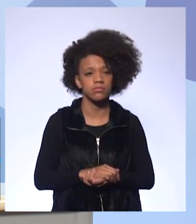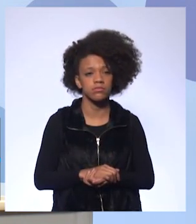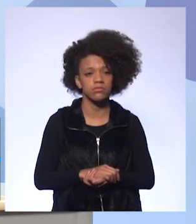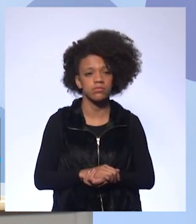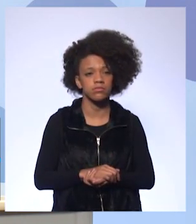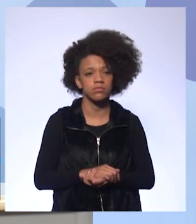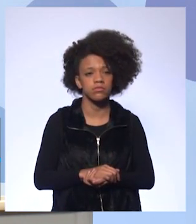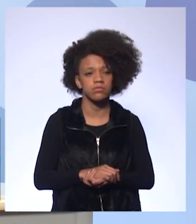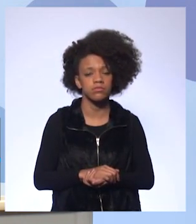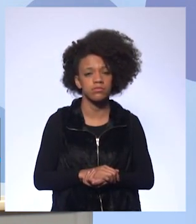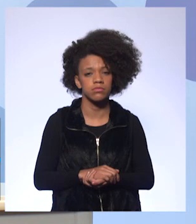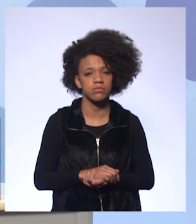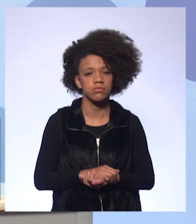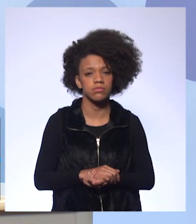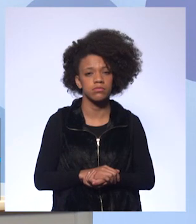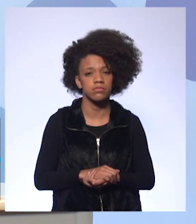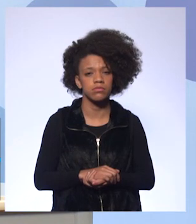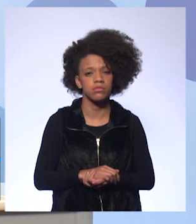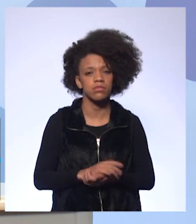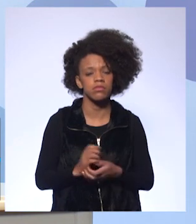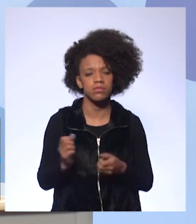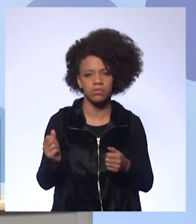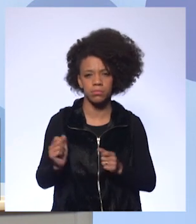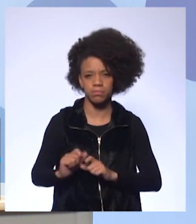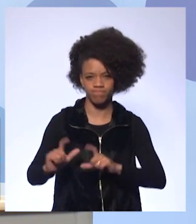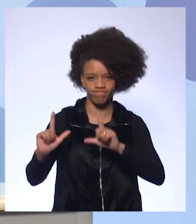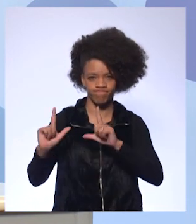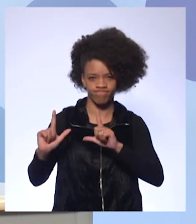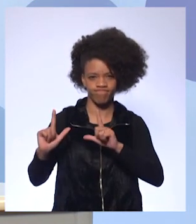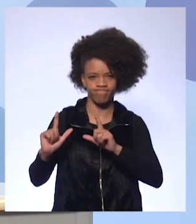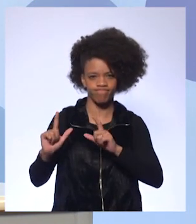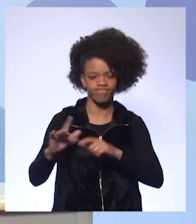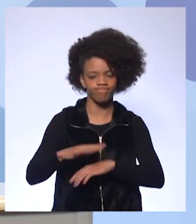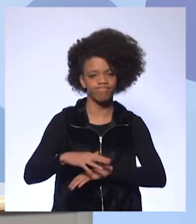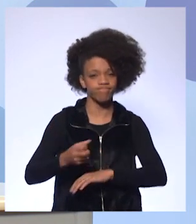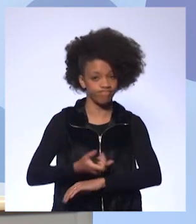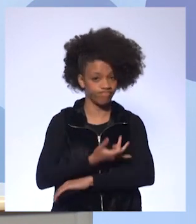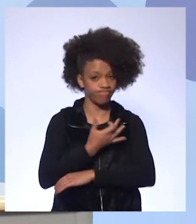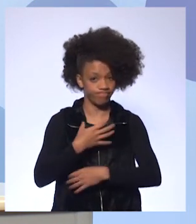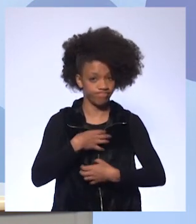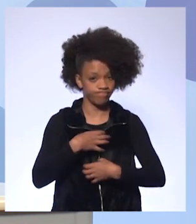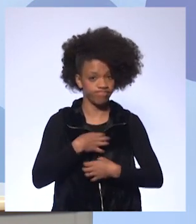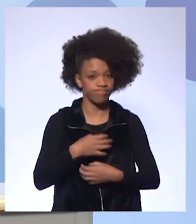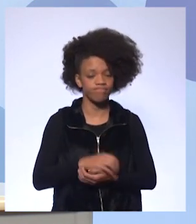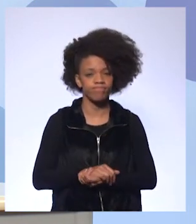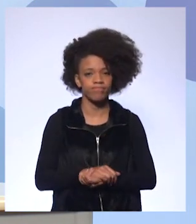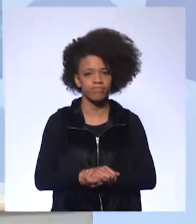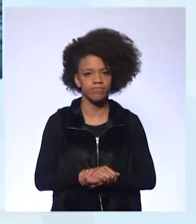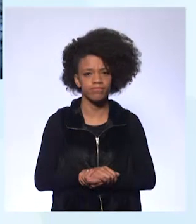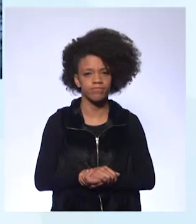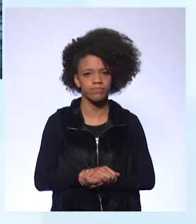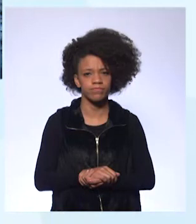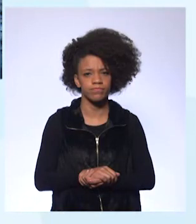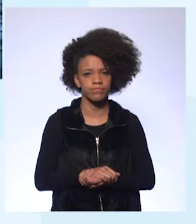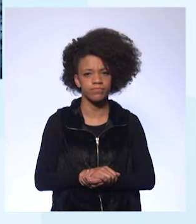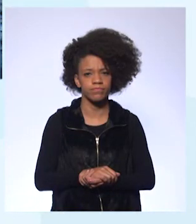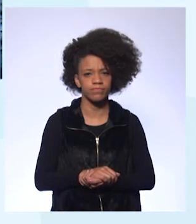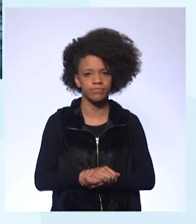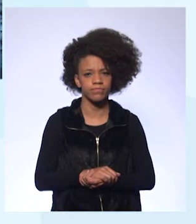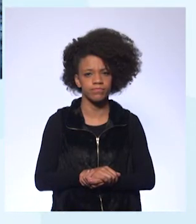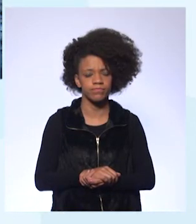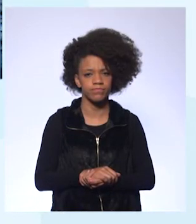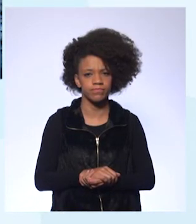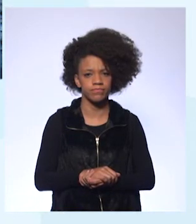Oi Lete me Sim vou deixar a imagem para pessoa ficar inspirado e isso